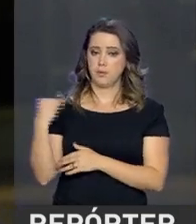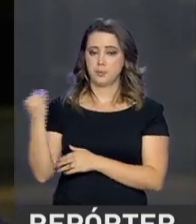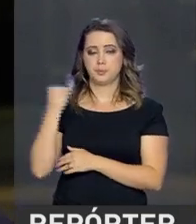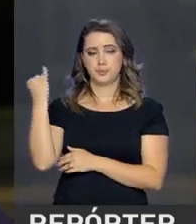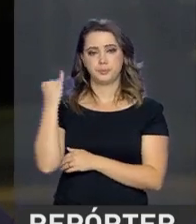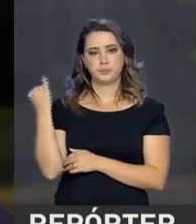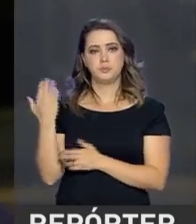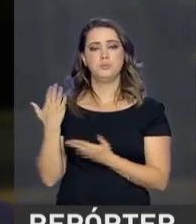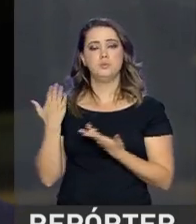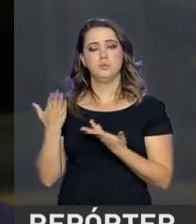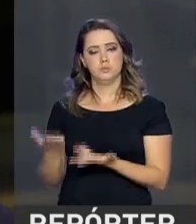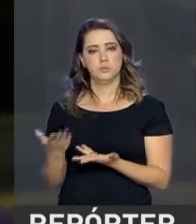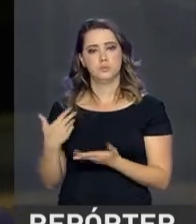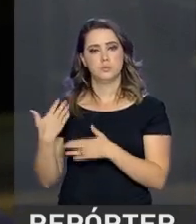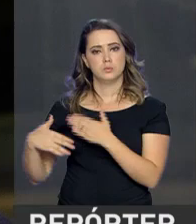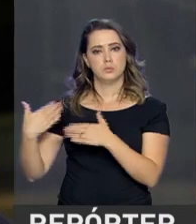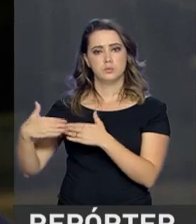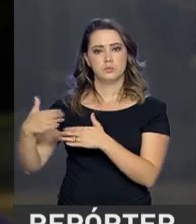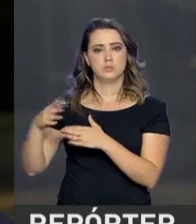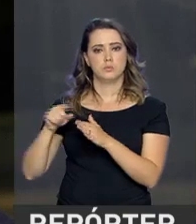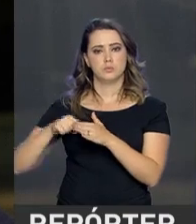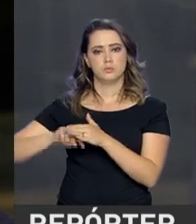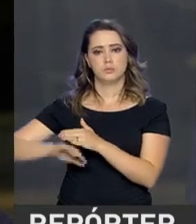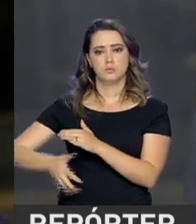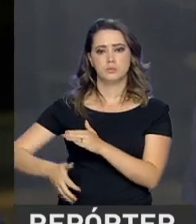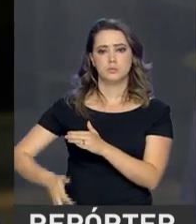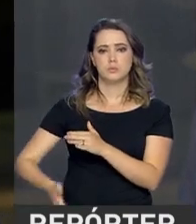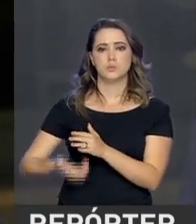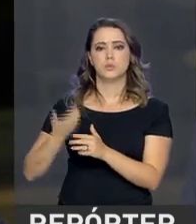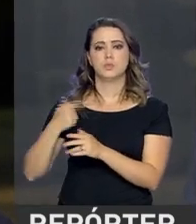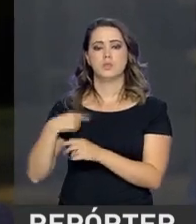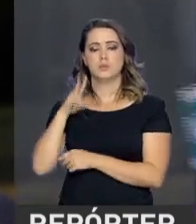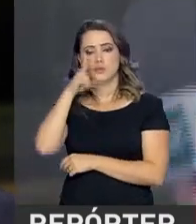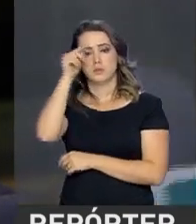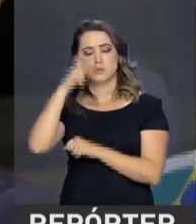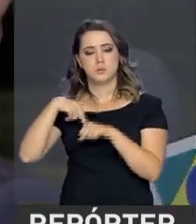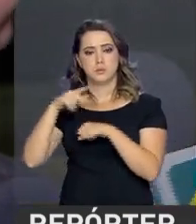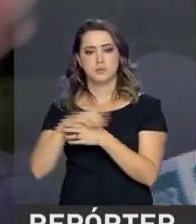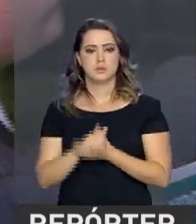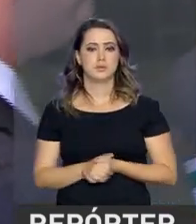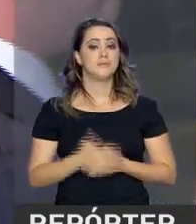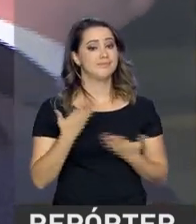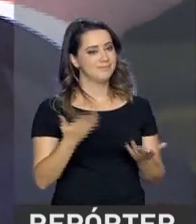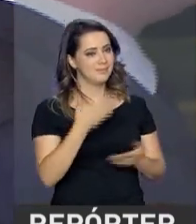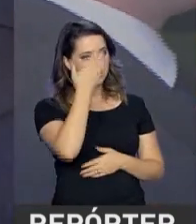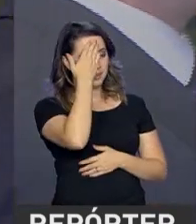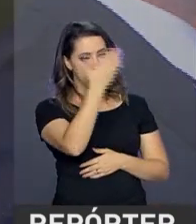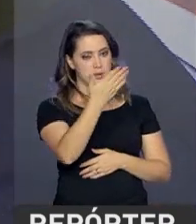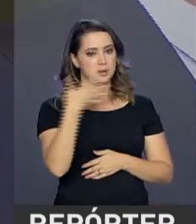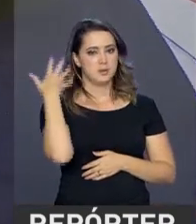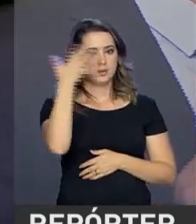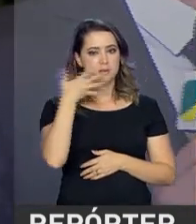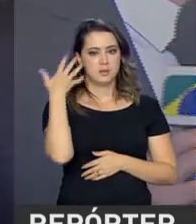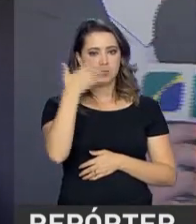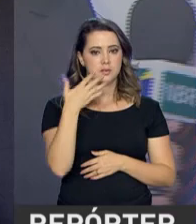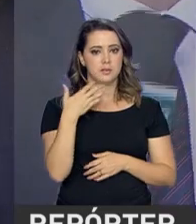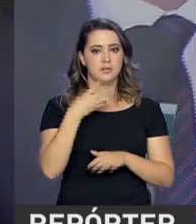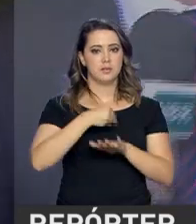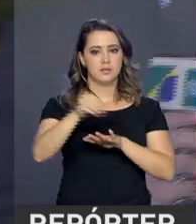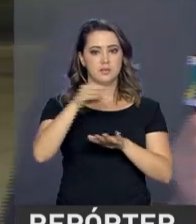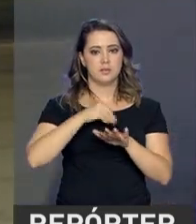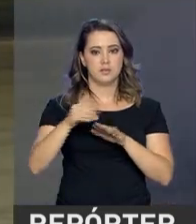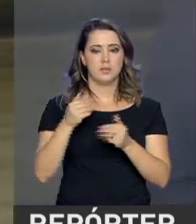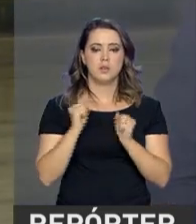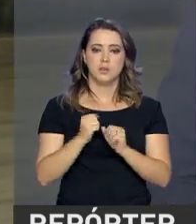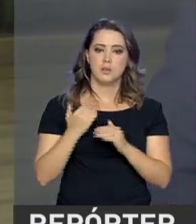importante para o desenvolvimento da mineração brasileira eo fortalecimento do país obrigado secretário pelos esclarecimentos pelas informações a gente